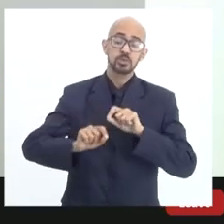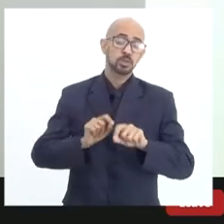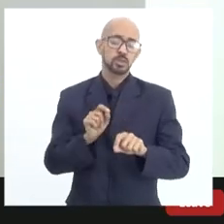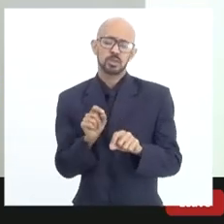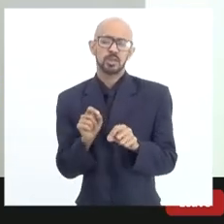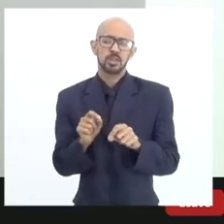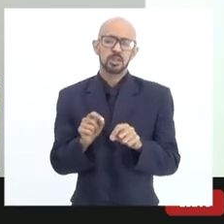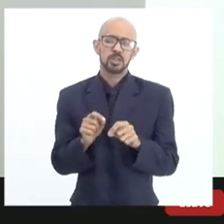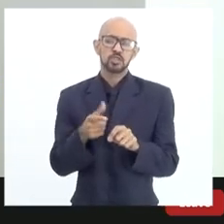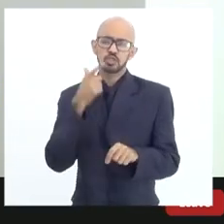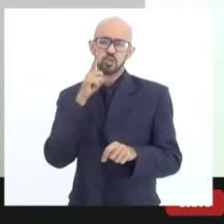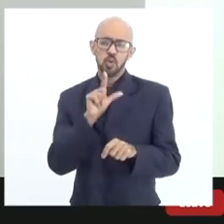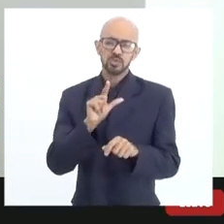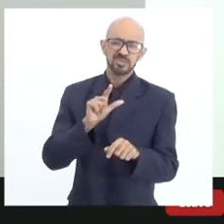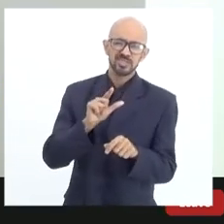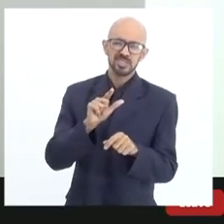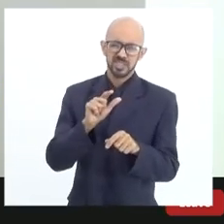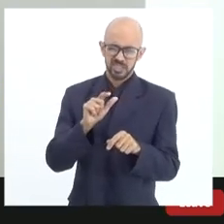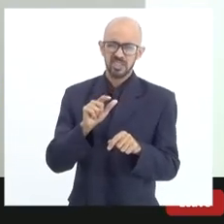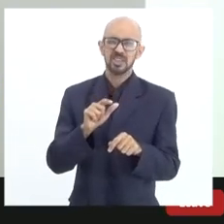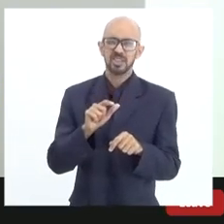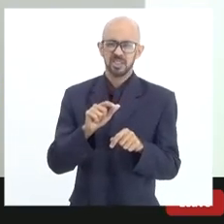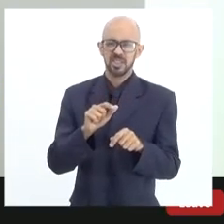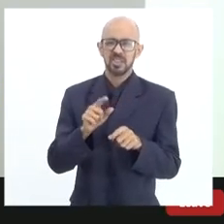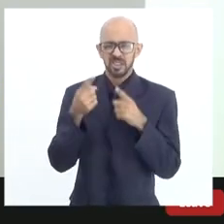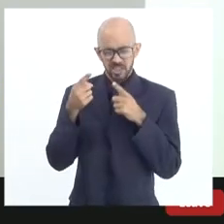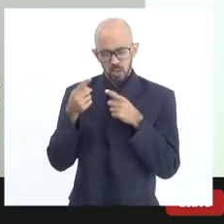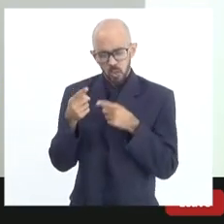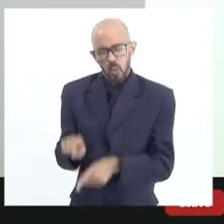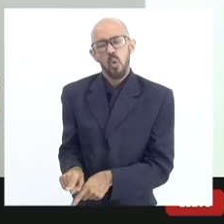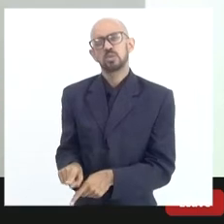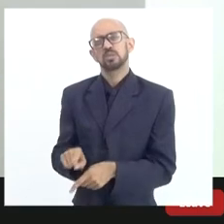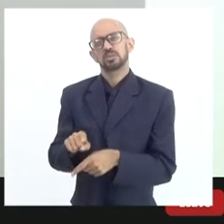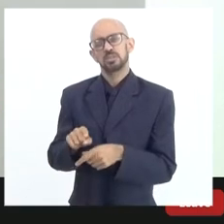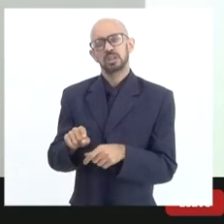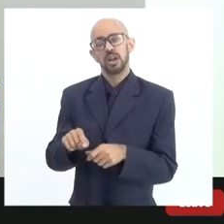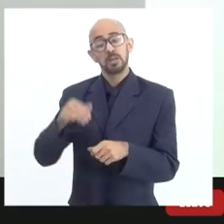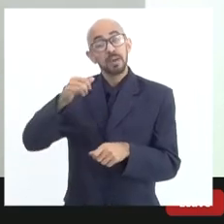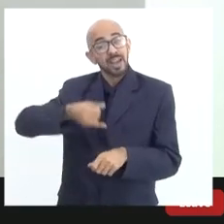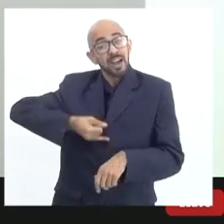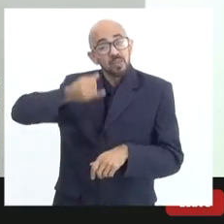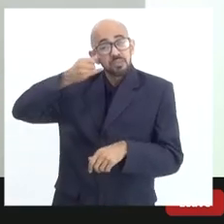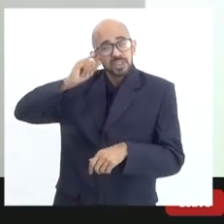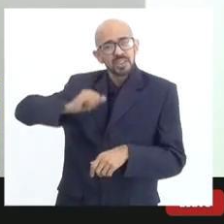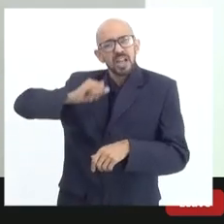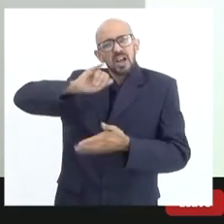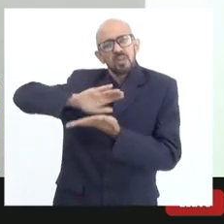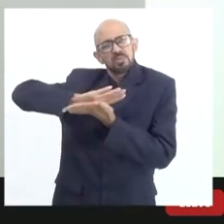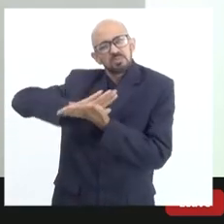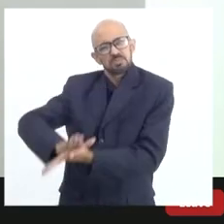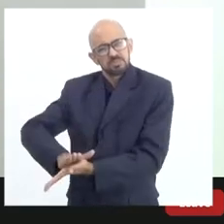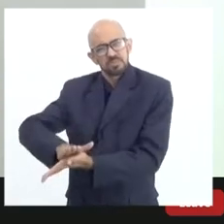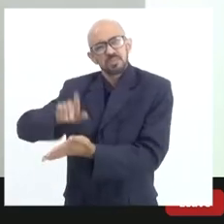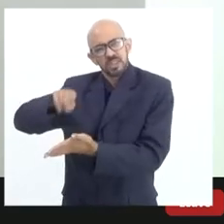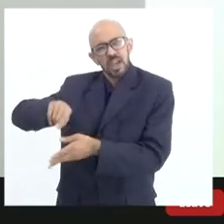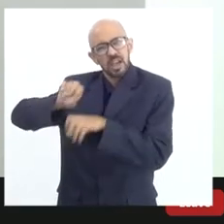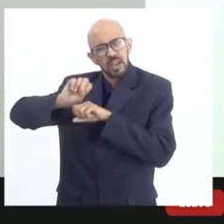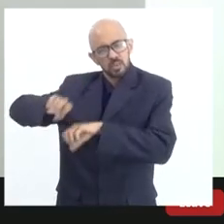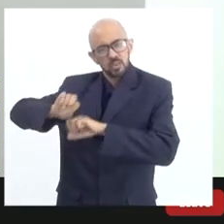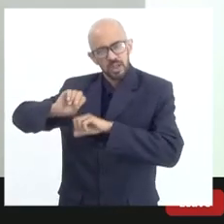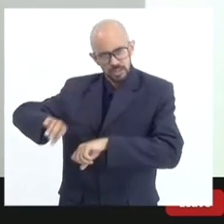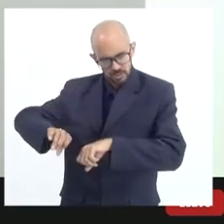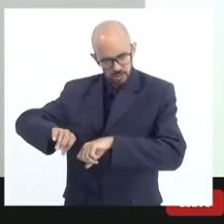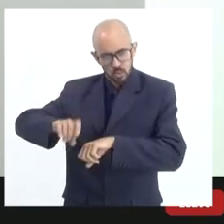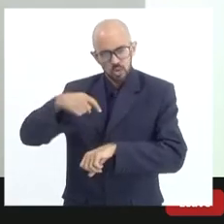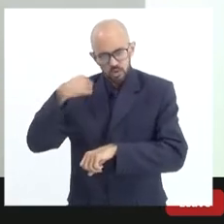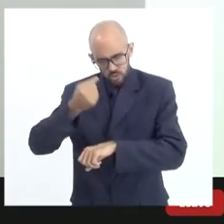de combater, né, porque a gente tem que trabalhar a prevenção, é exatamente a partir da educação. Né? A